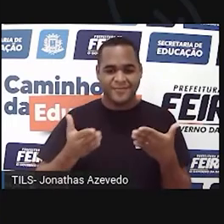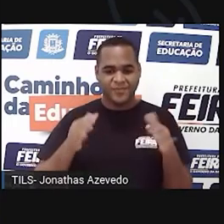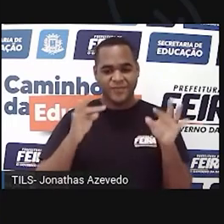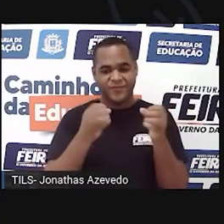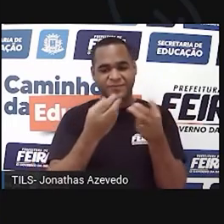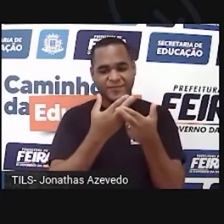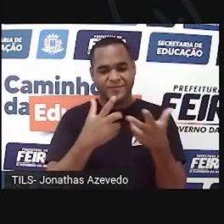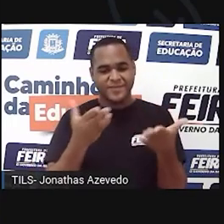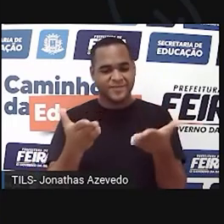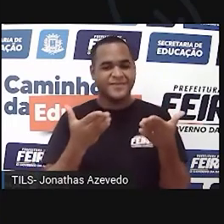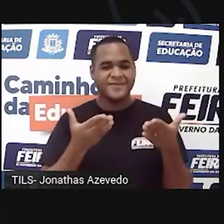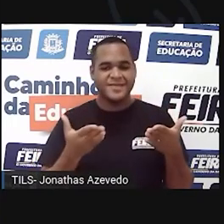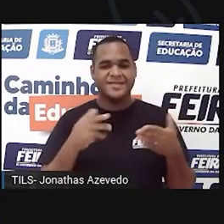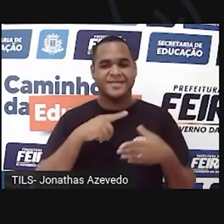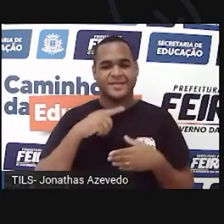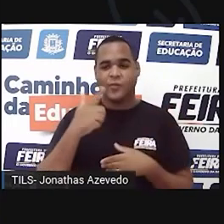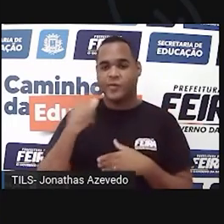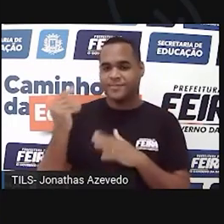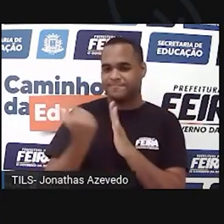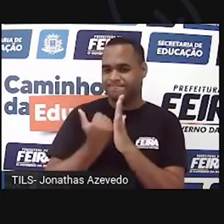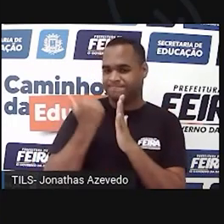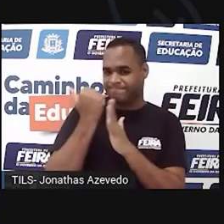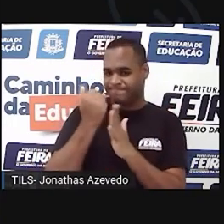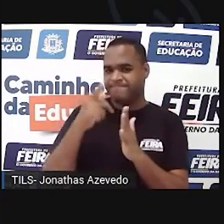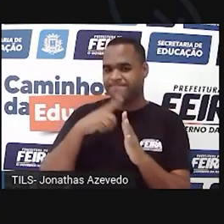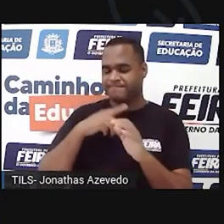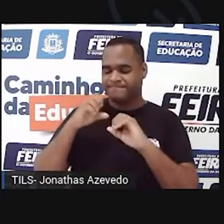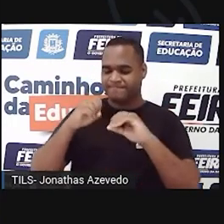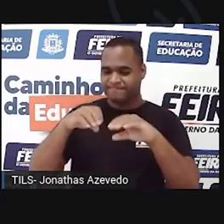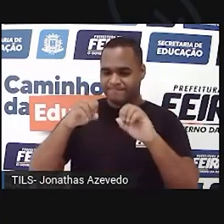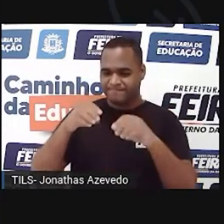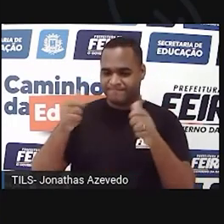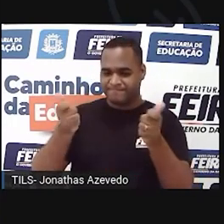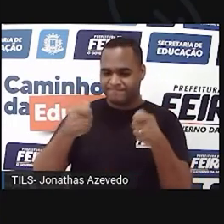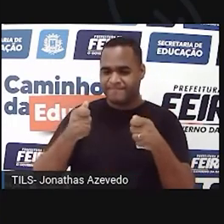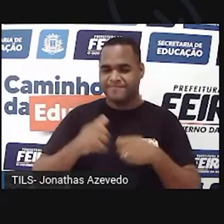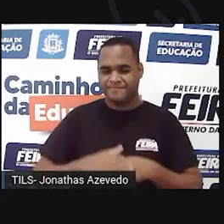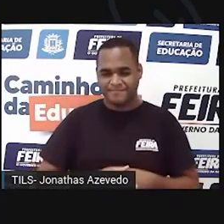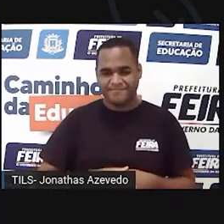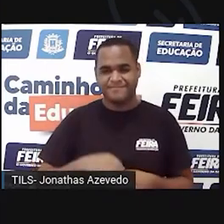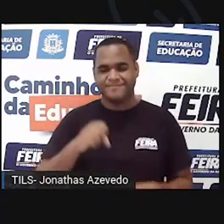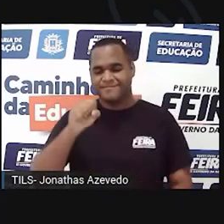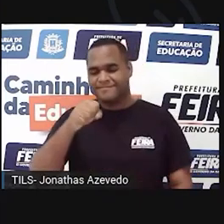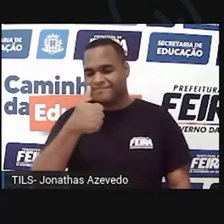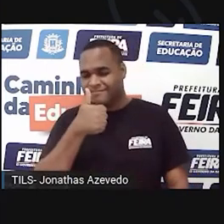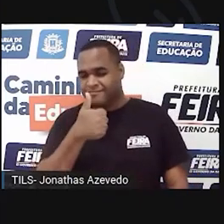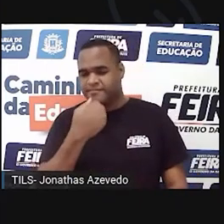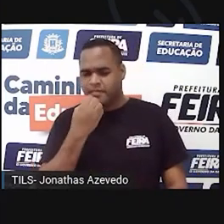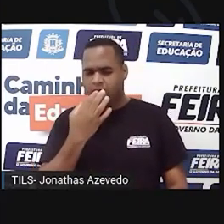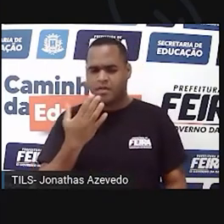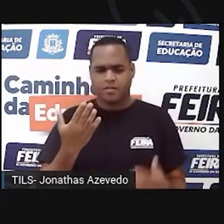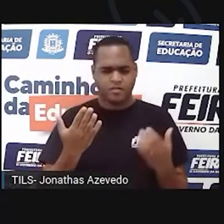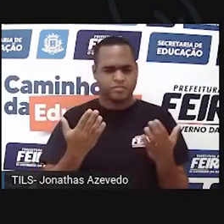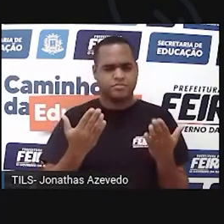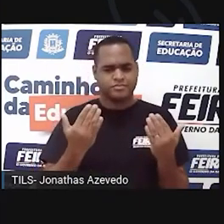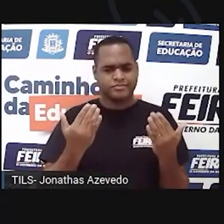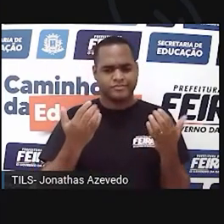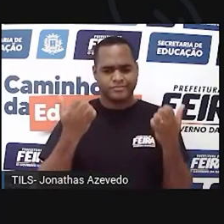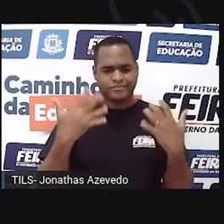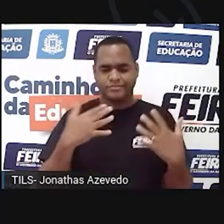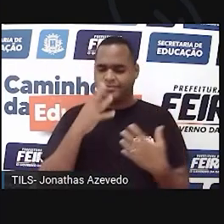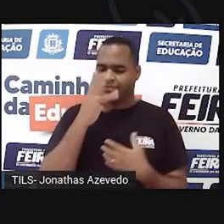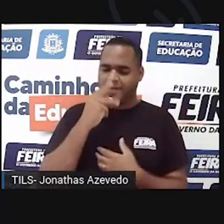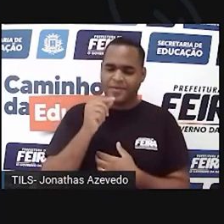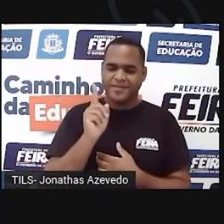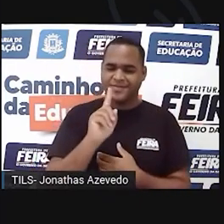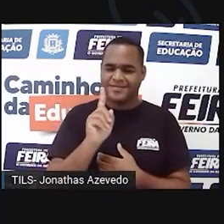sejam bem-vindas a mais uma de nossas aulas. Pois é. Bom, então vamos lá, né? Sem demora,